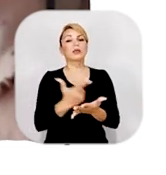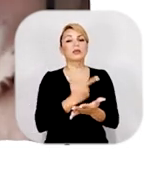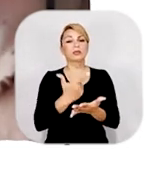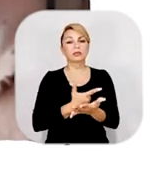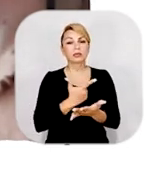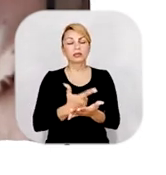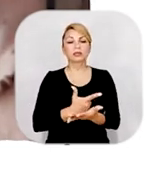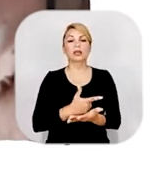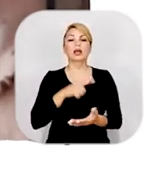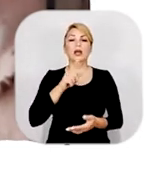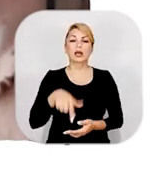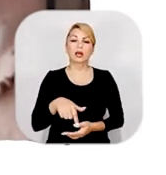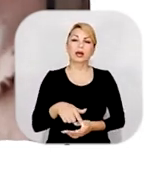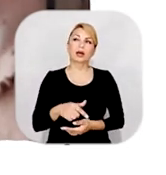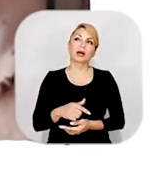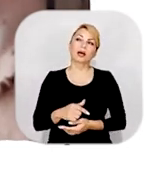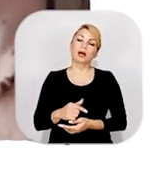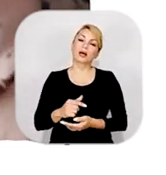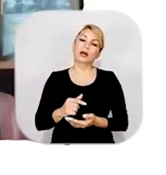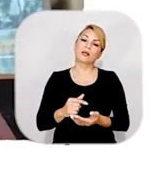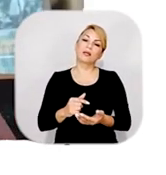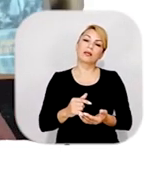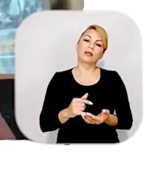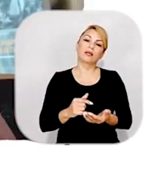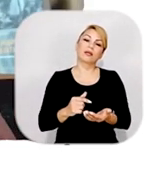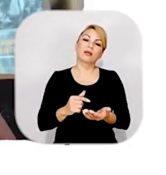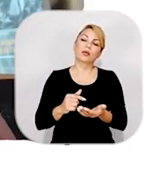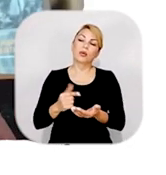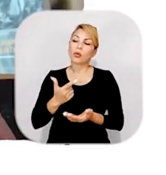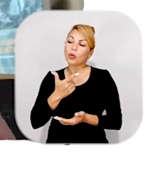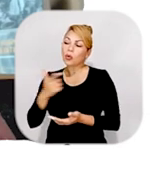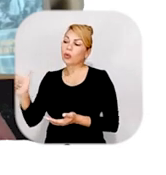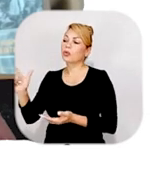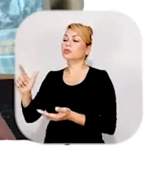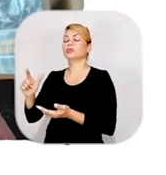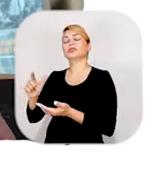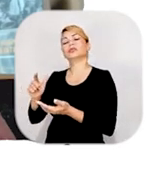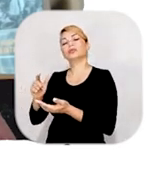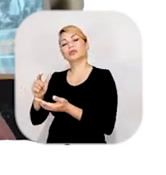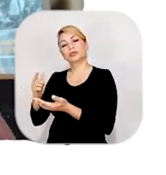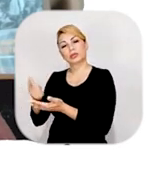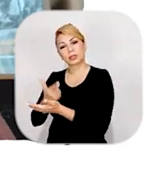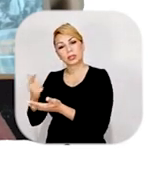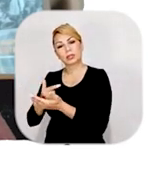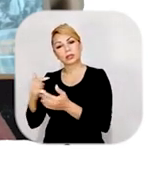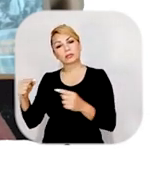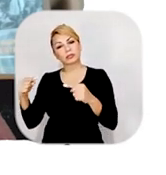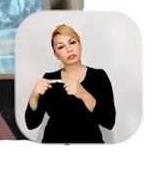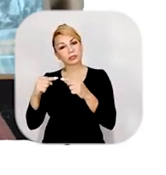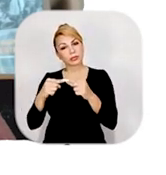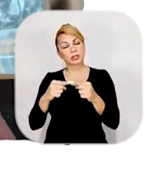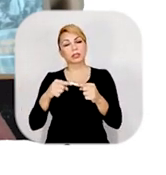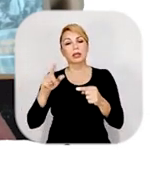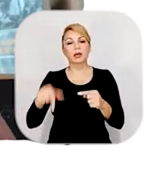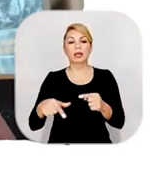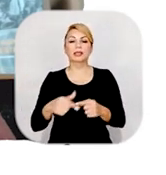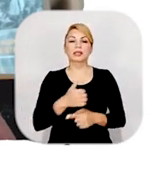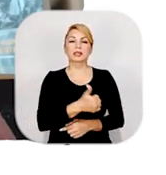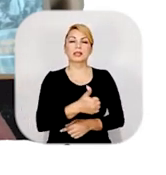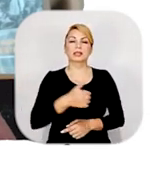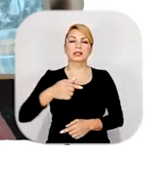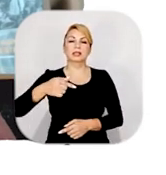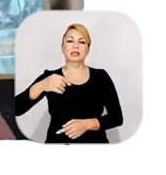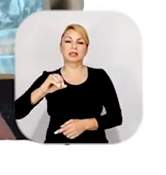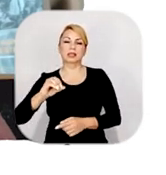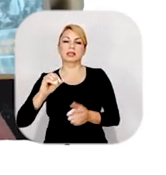dos cadernos de campo, né? É somente 170 páginas e foi um extrato muito